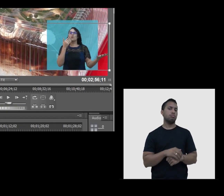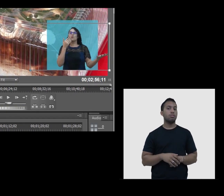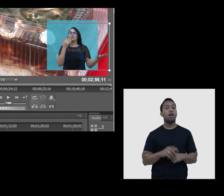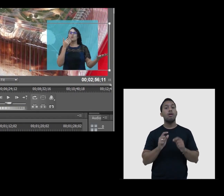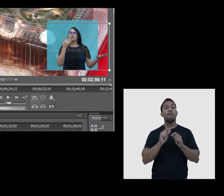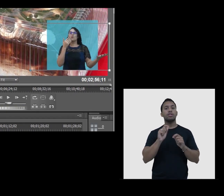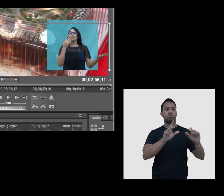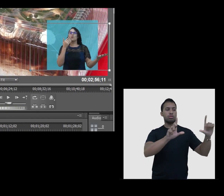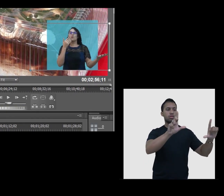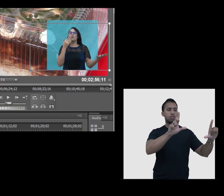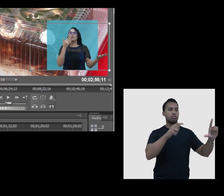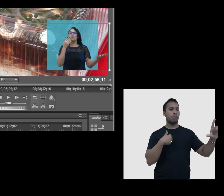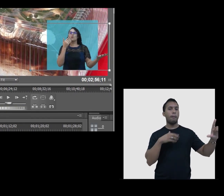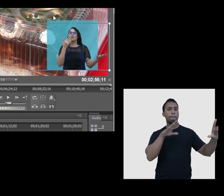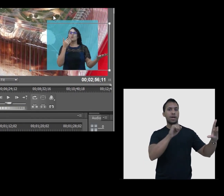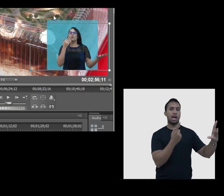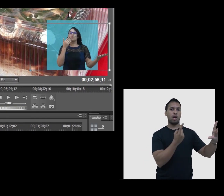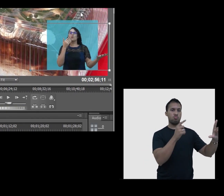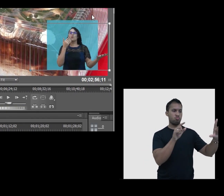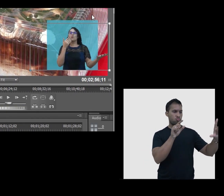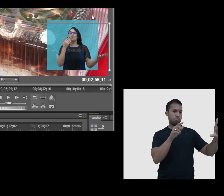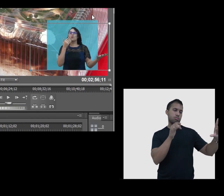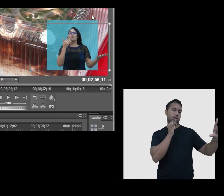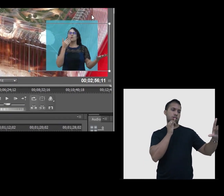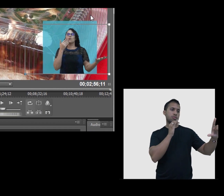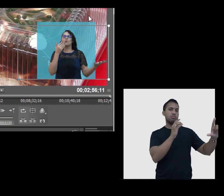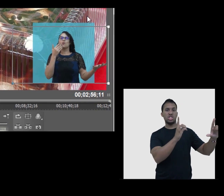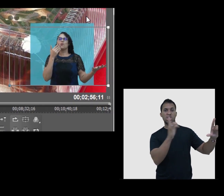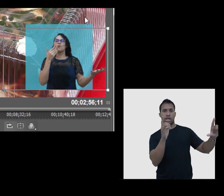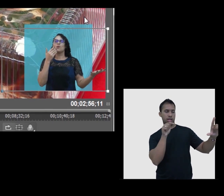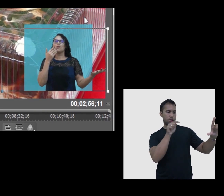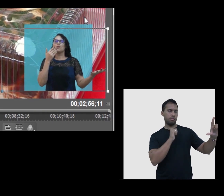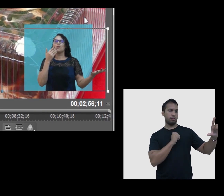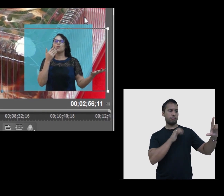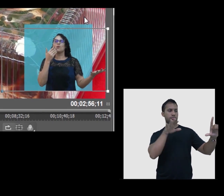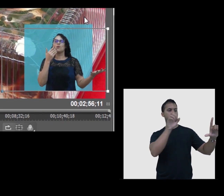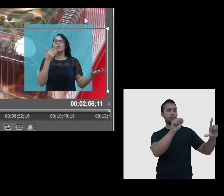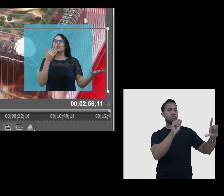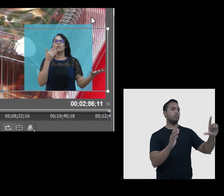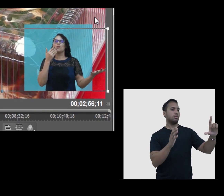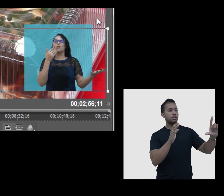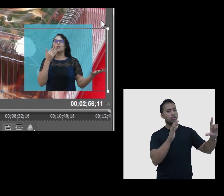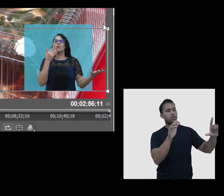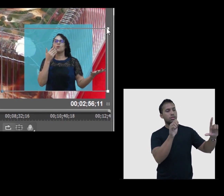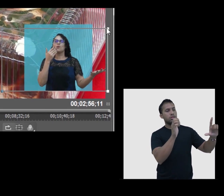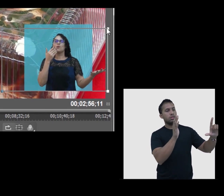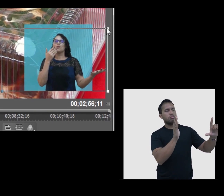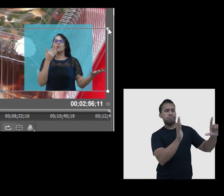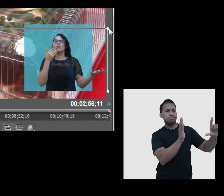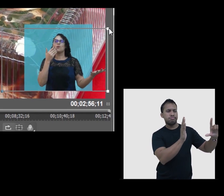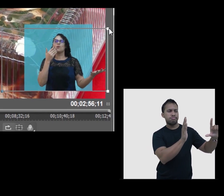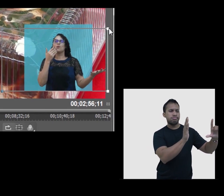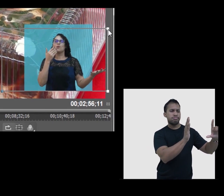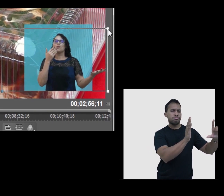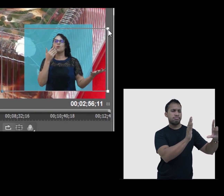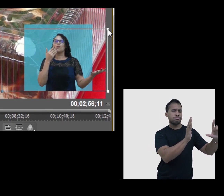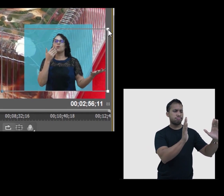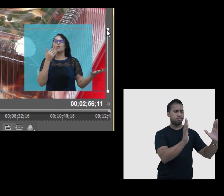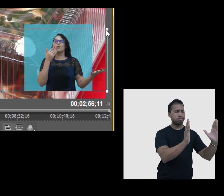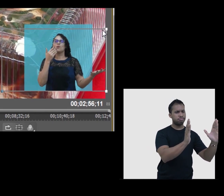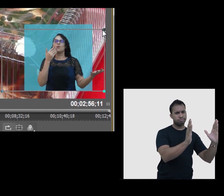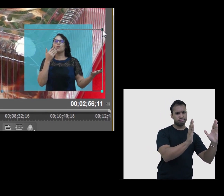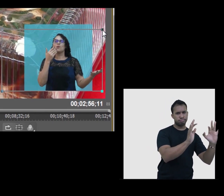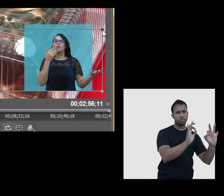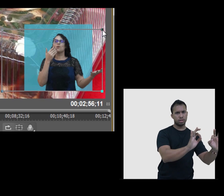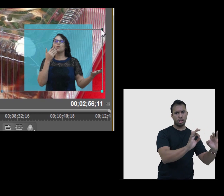fácil. Então o que eu vou fazer? Ó? Eu vou pegar aqui um desses pontos, vou pegar aqui o ponto da direita e arrastá-lo um